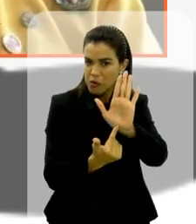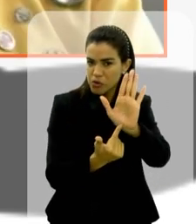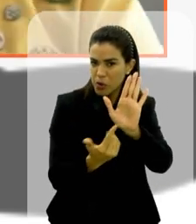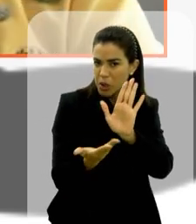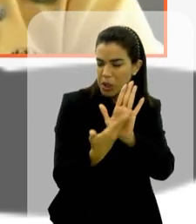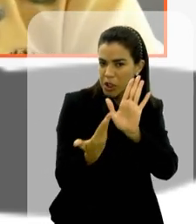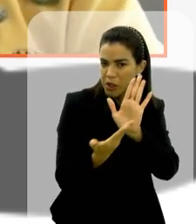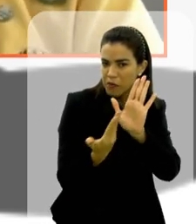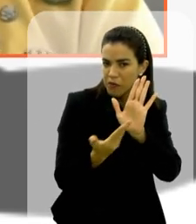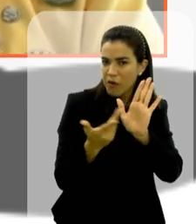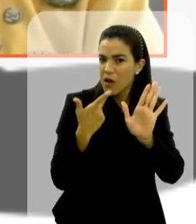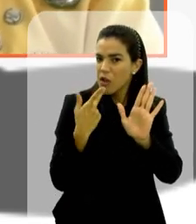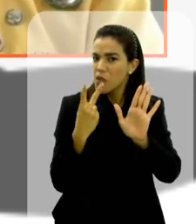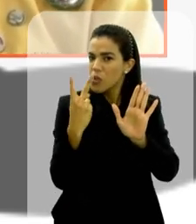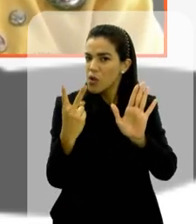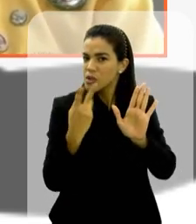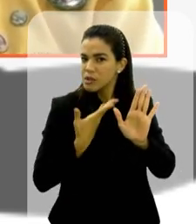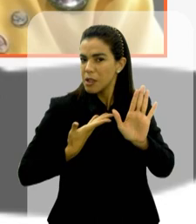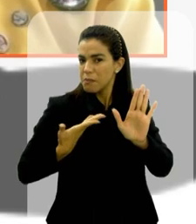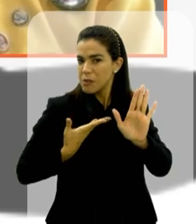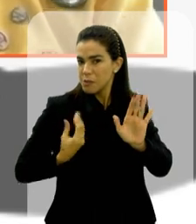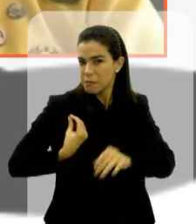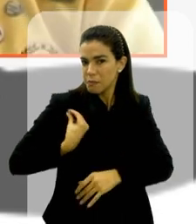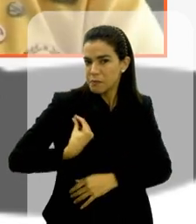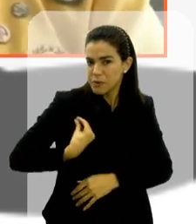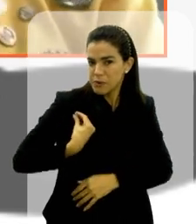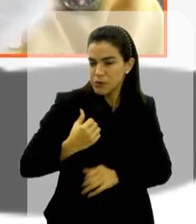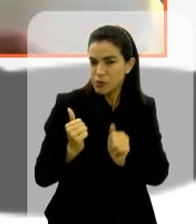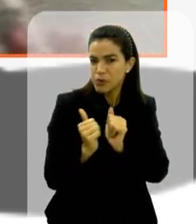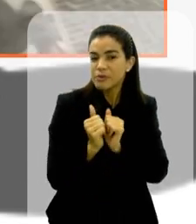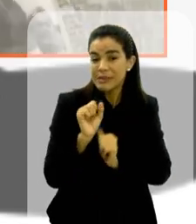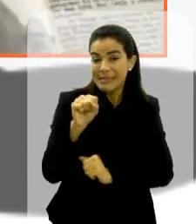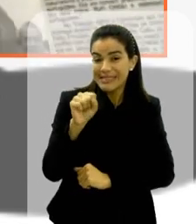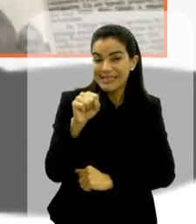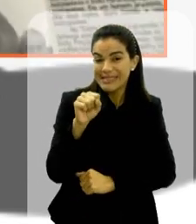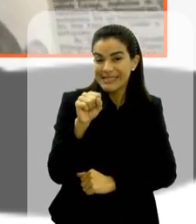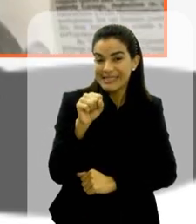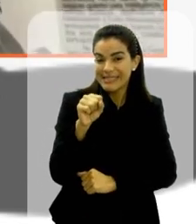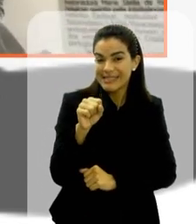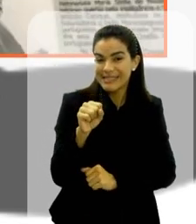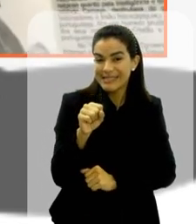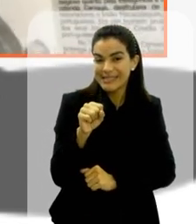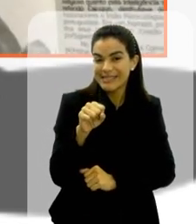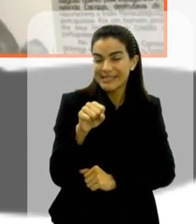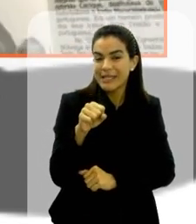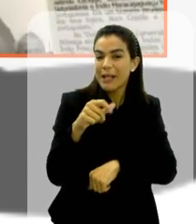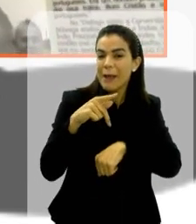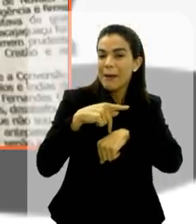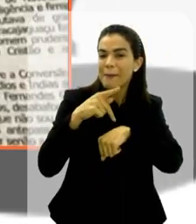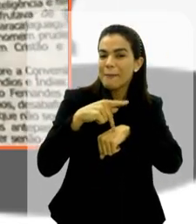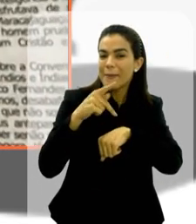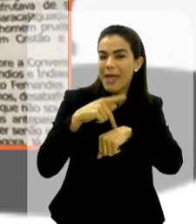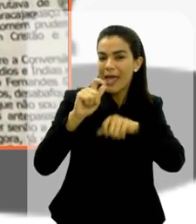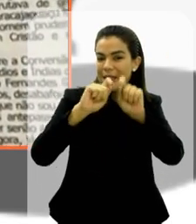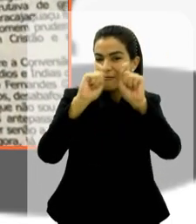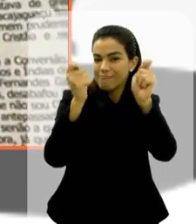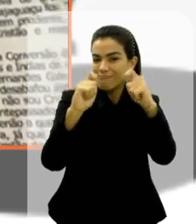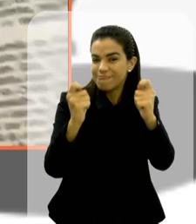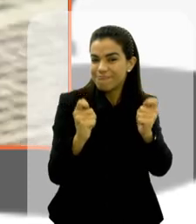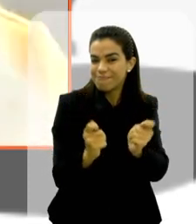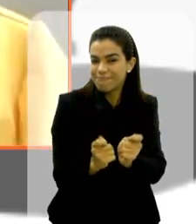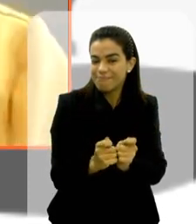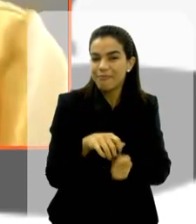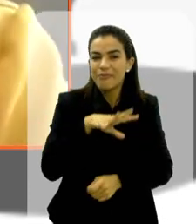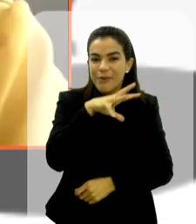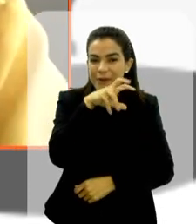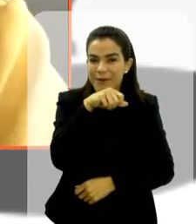livro, citou dois amigos que estiveram presentemente com você Exato. na pedra onde você foi ver a onça na